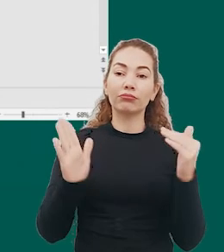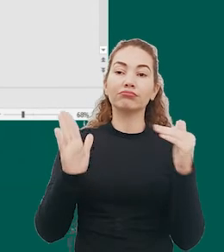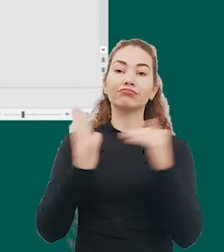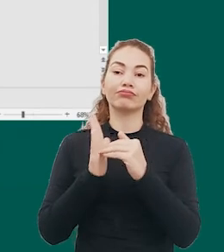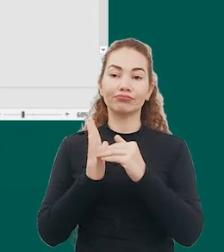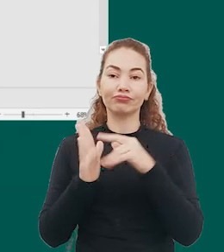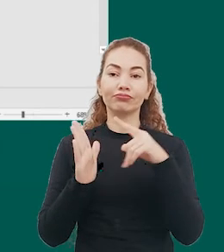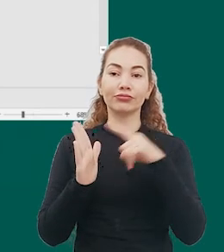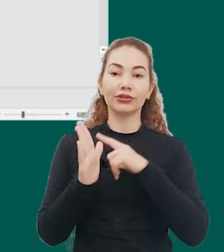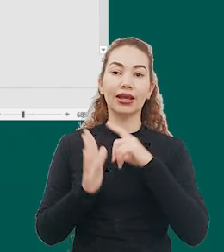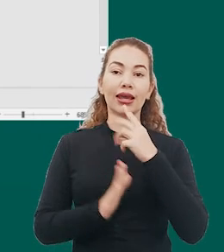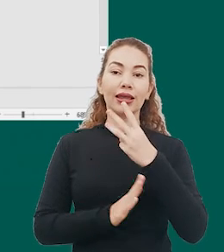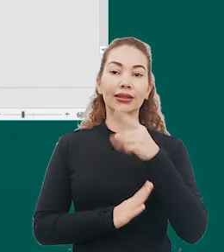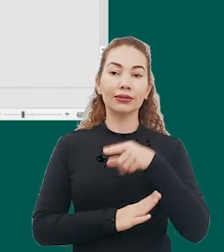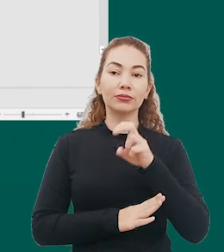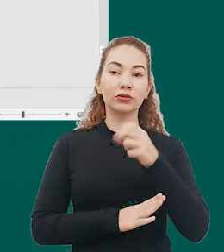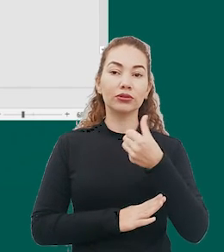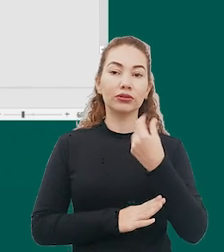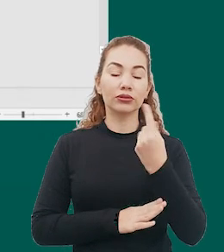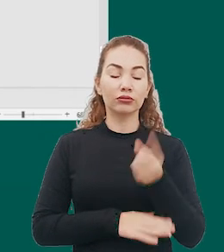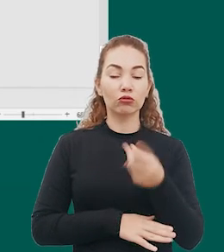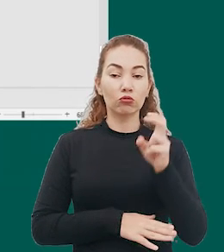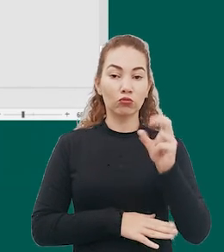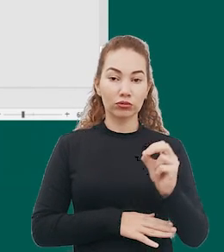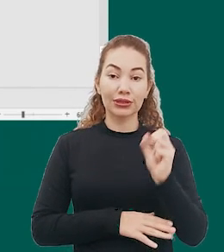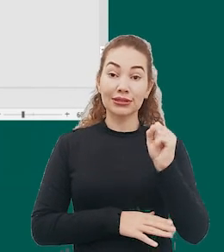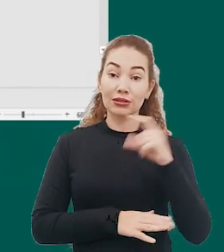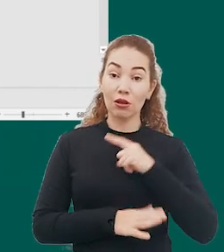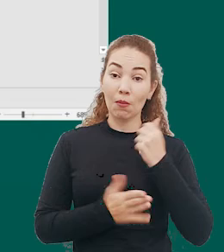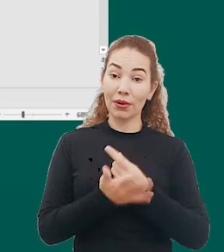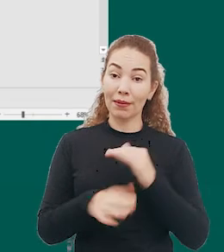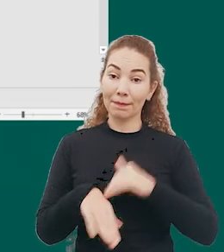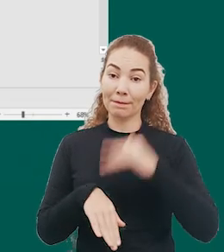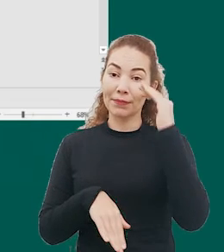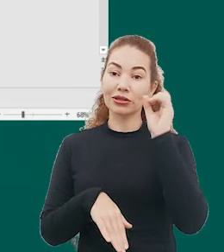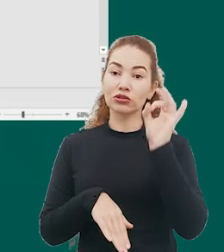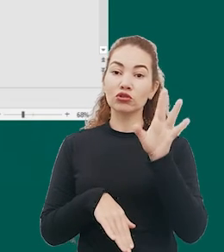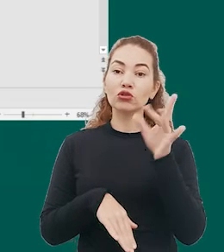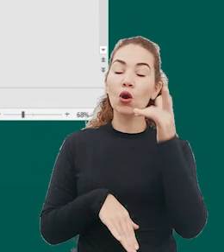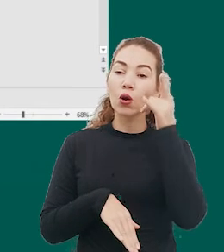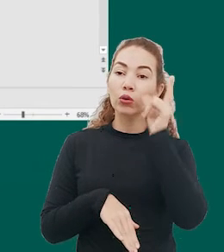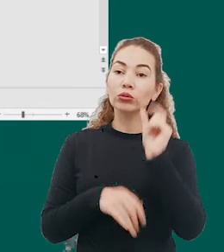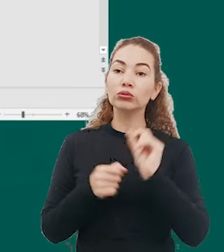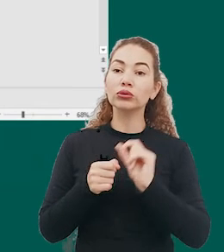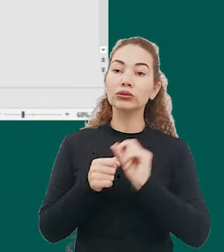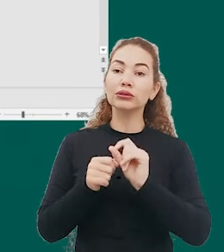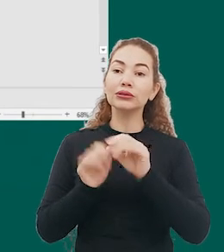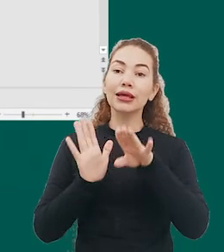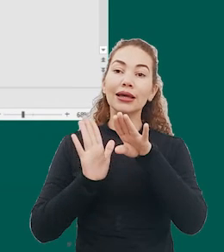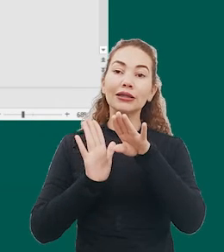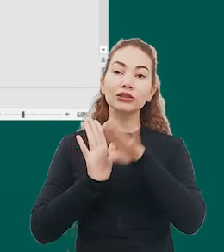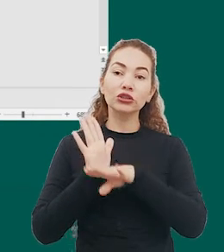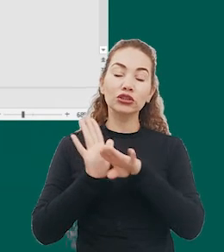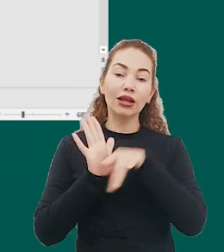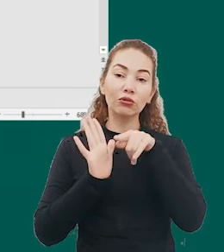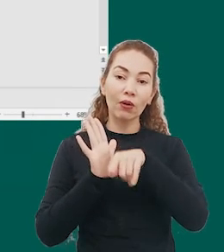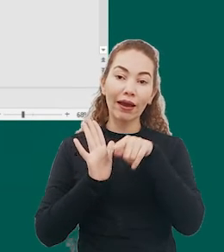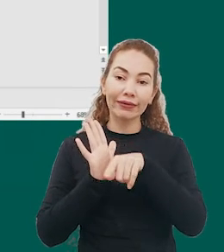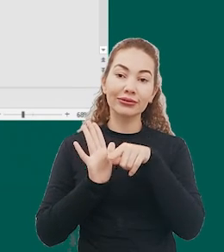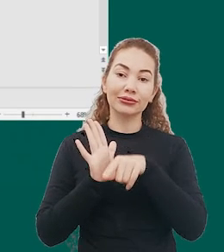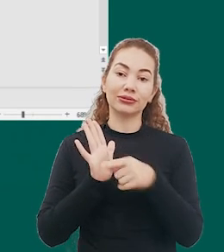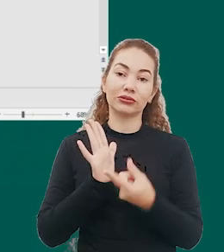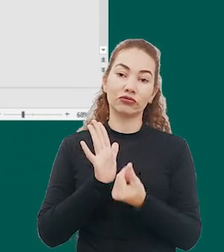3.561,50. Se eu paguei mais do que isso com educação, só vai ser deduzido este valor. Se eu